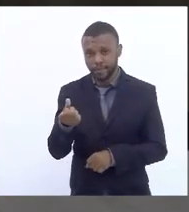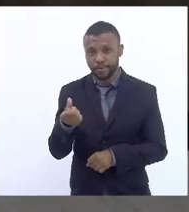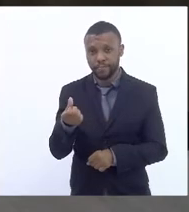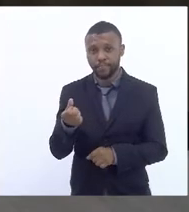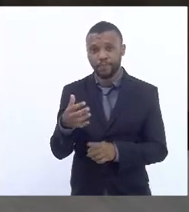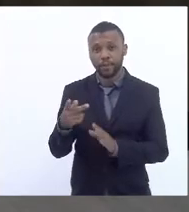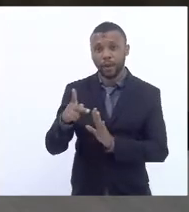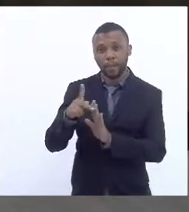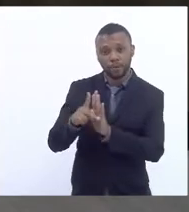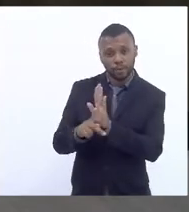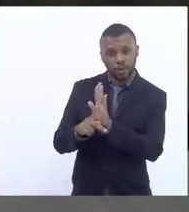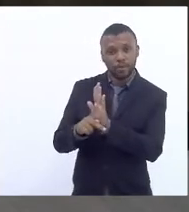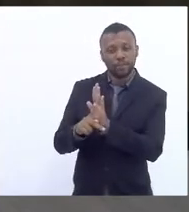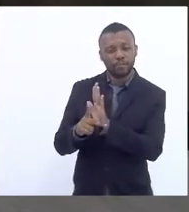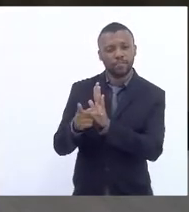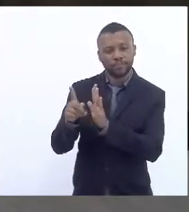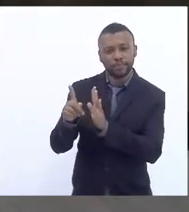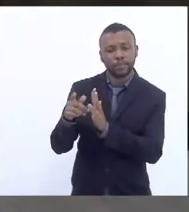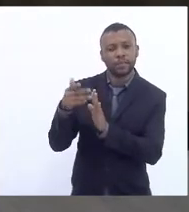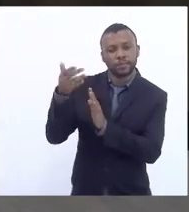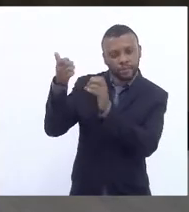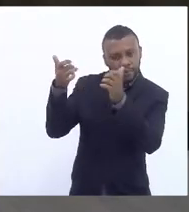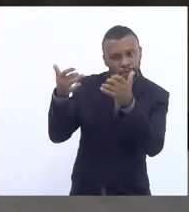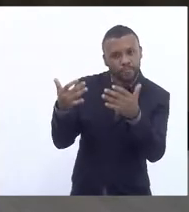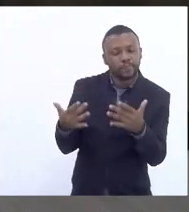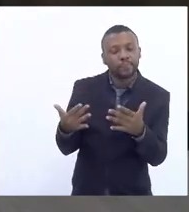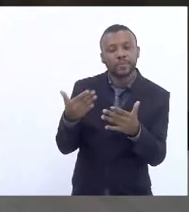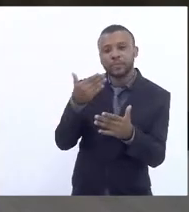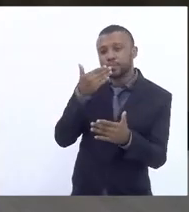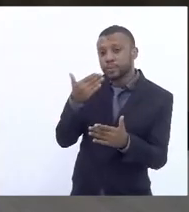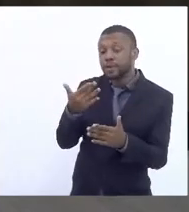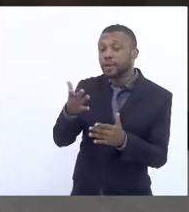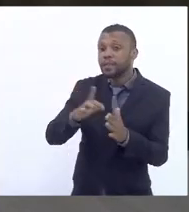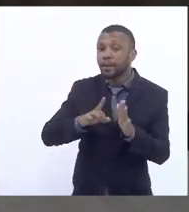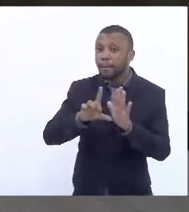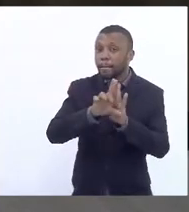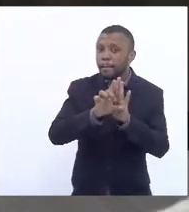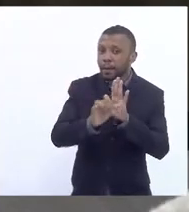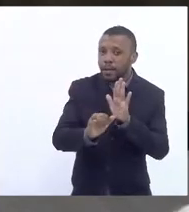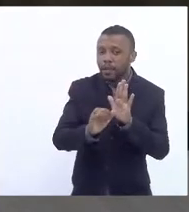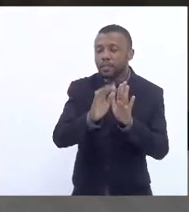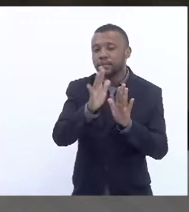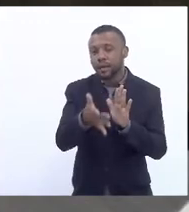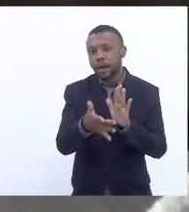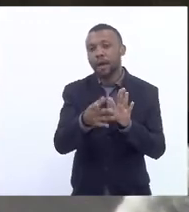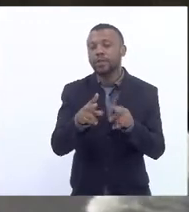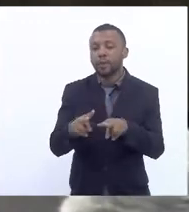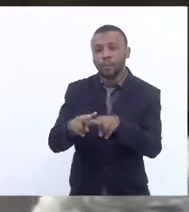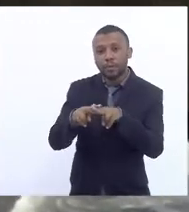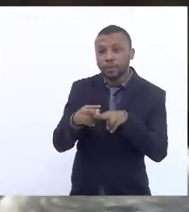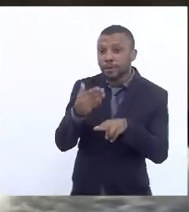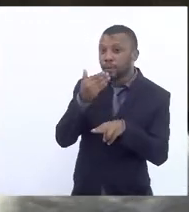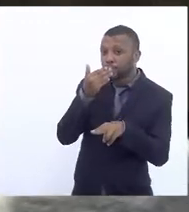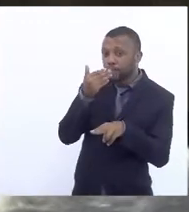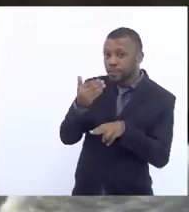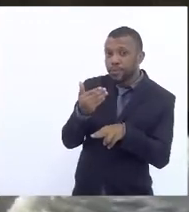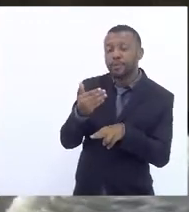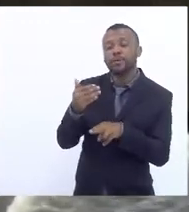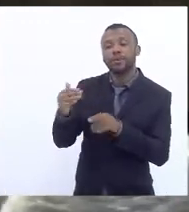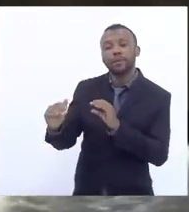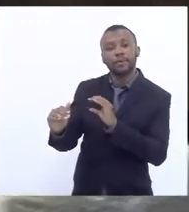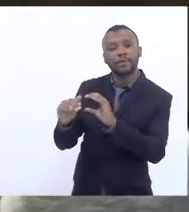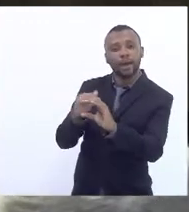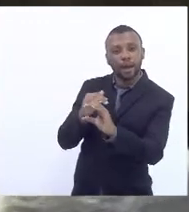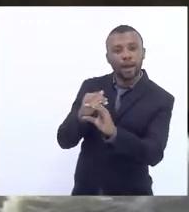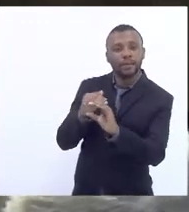do projeto Marcelo Seudino, Vossa Excelência está... E já há uma lei, em função disso, eu quero pedir a Vossa Excelência que encaminhasse a CCJ para